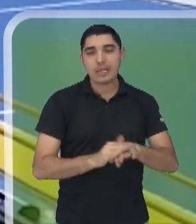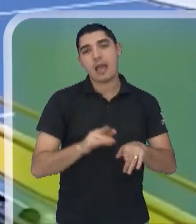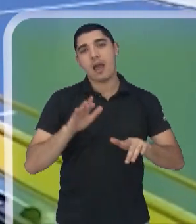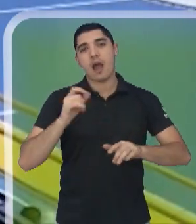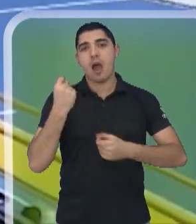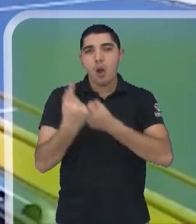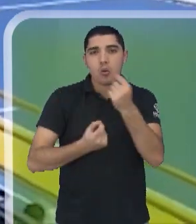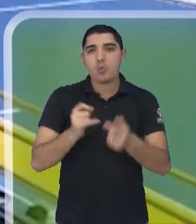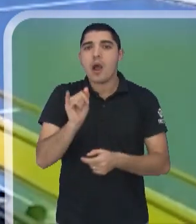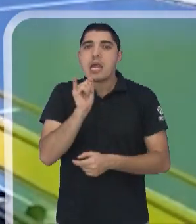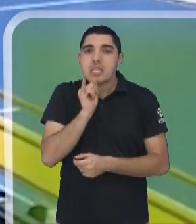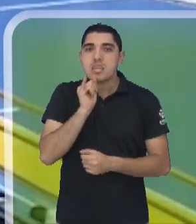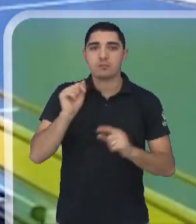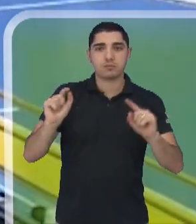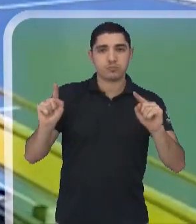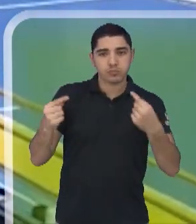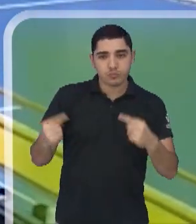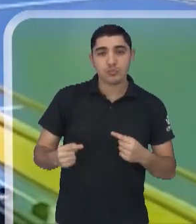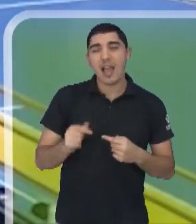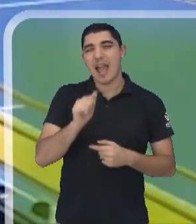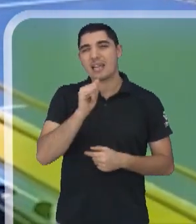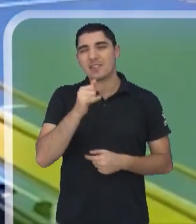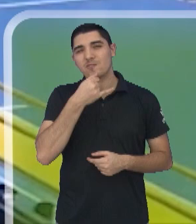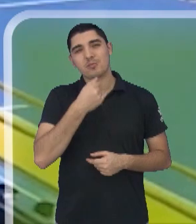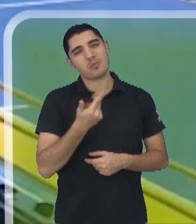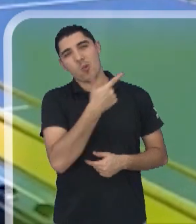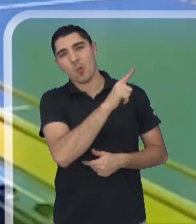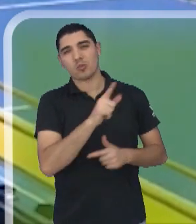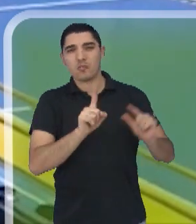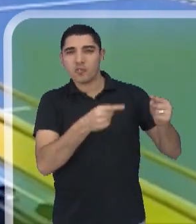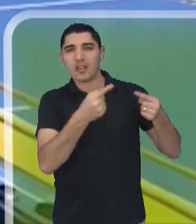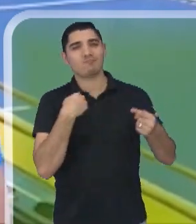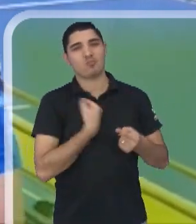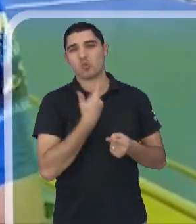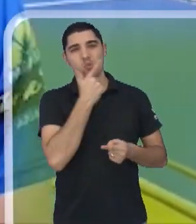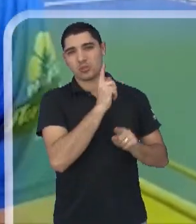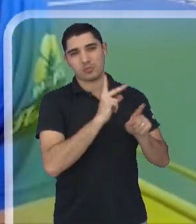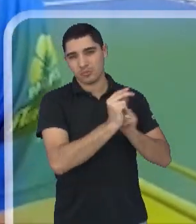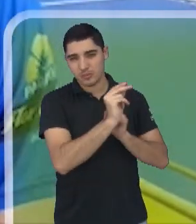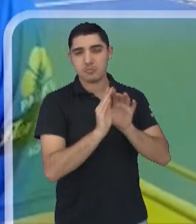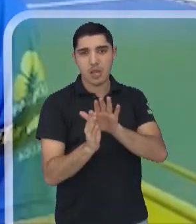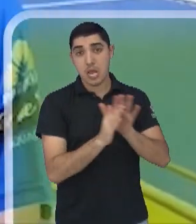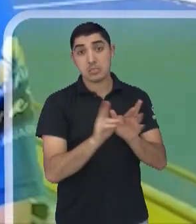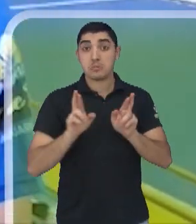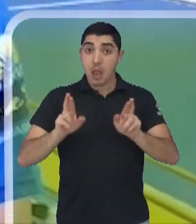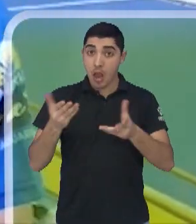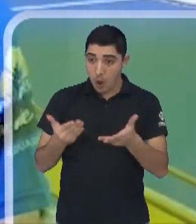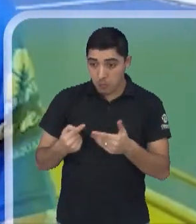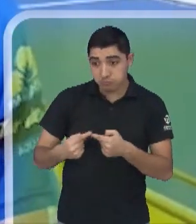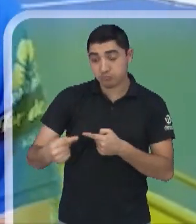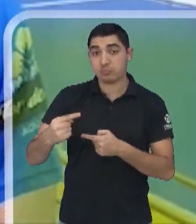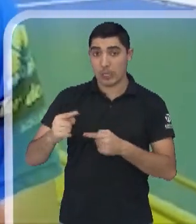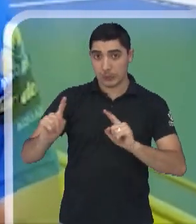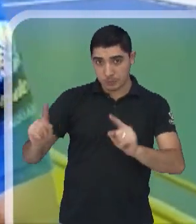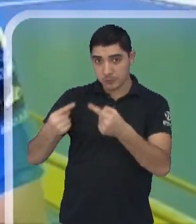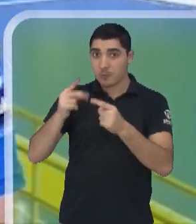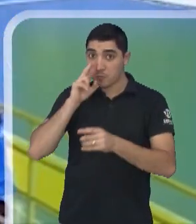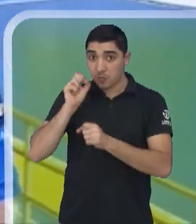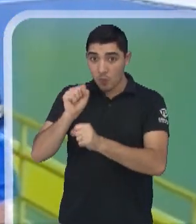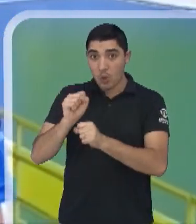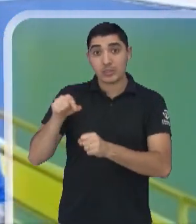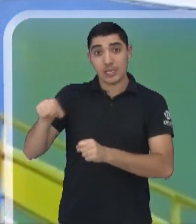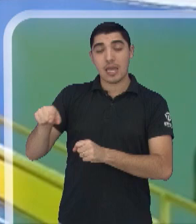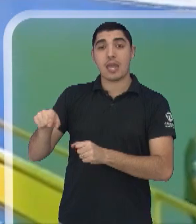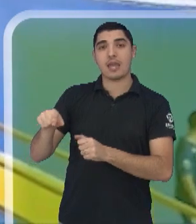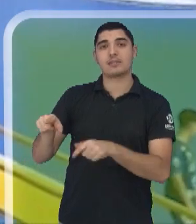Supercopa, que infelizmente não conseguimos conquistar o título. Mas esperamos fazer um grande jogo, ainda mais contra a equipe do